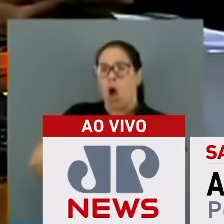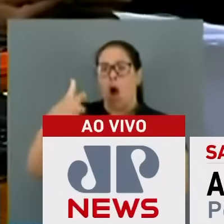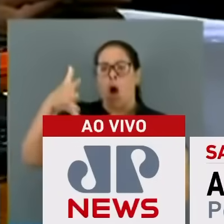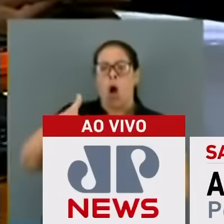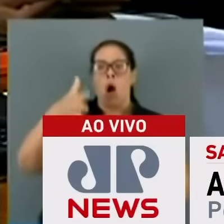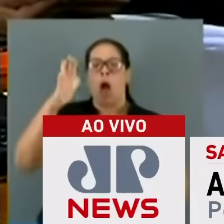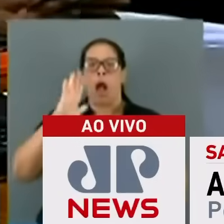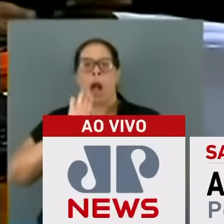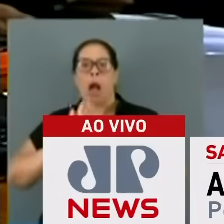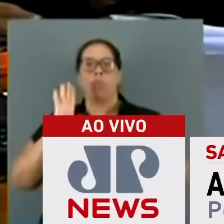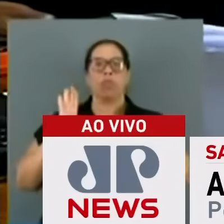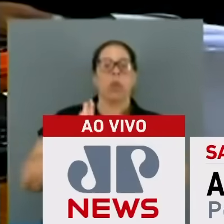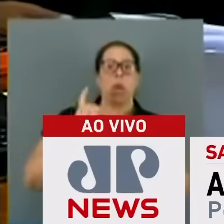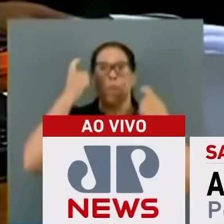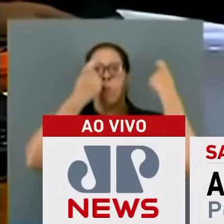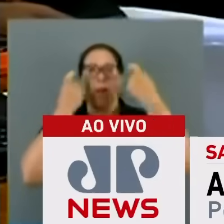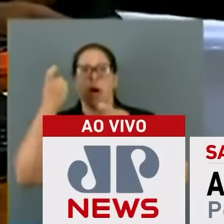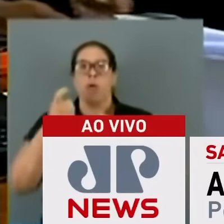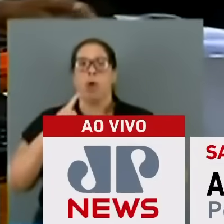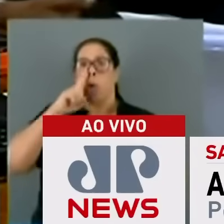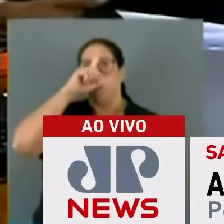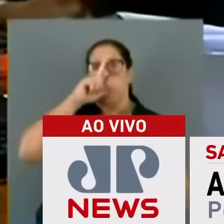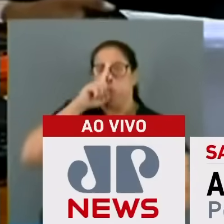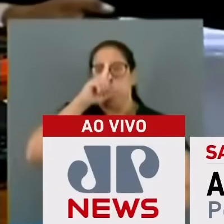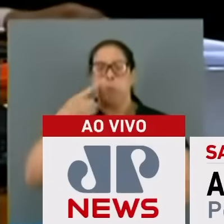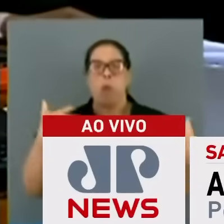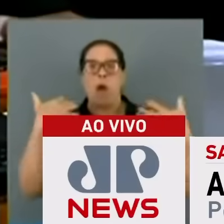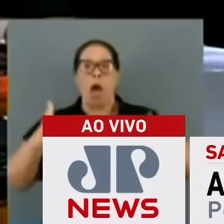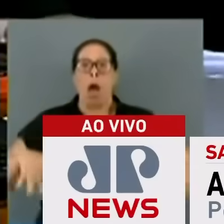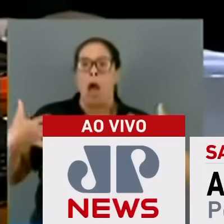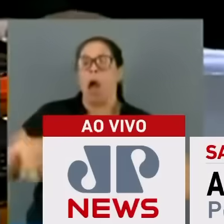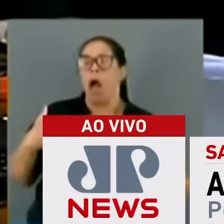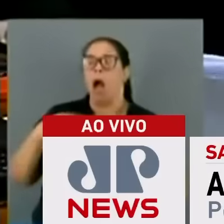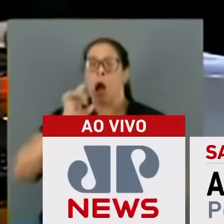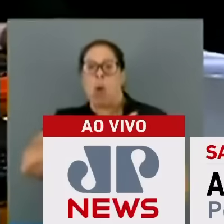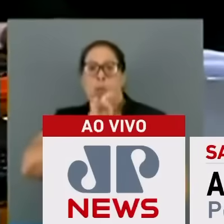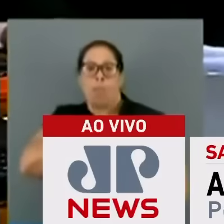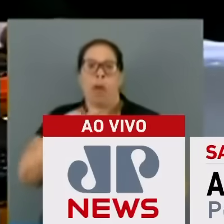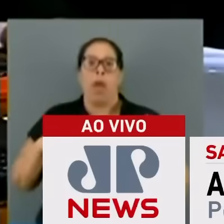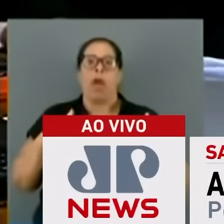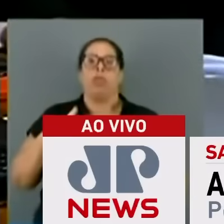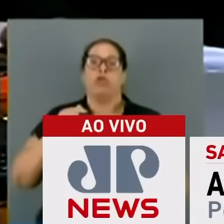dos Deputados, por receio de virarem réus, por receio de serem